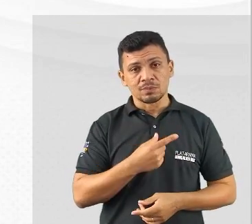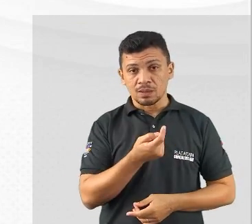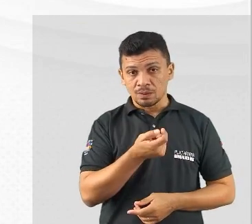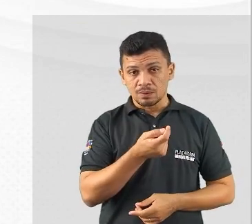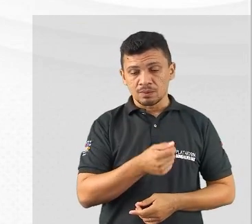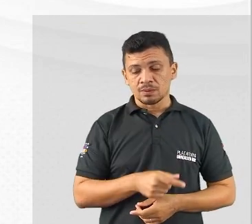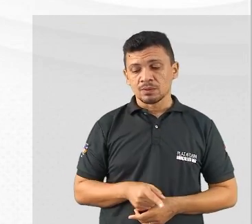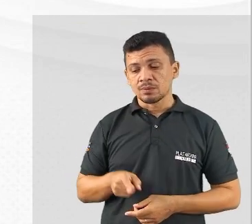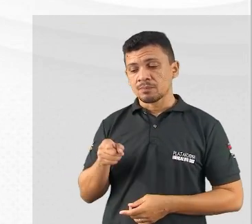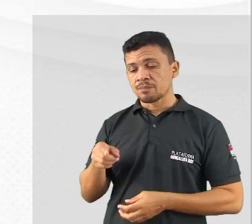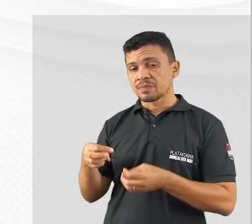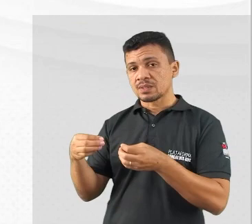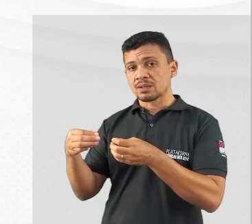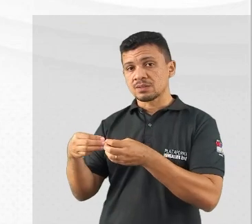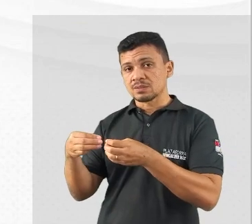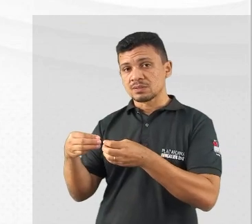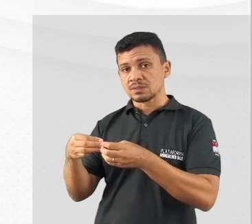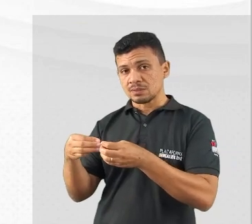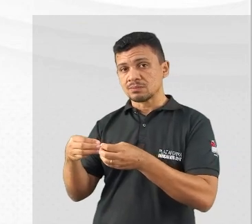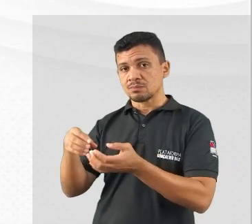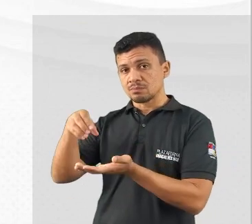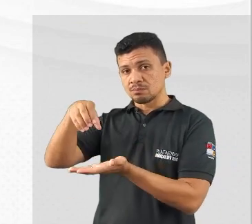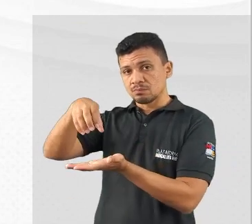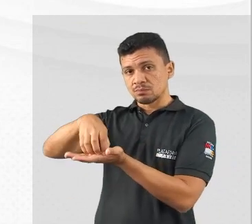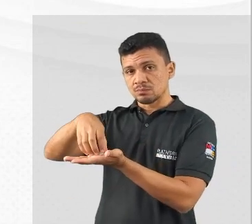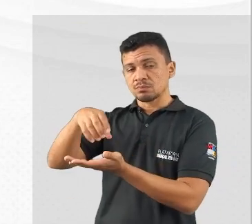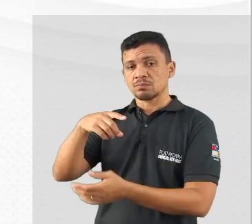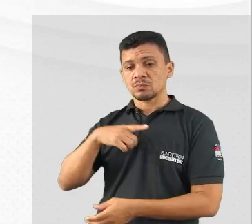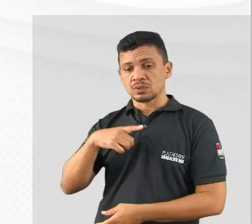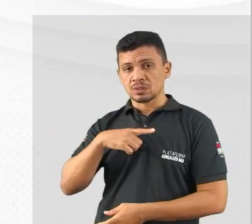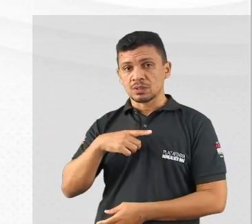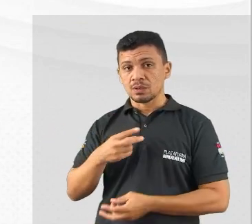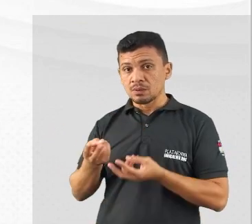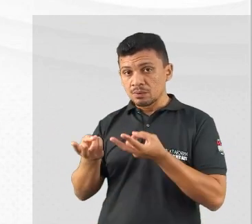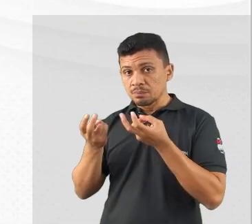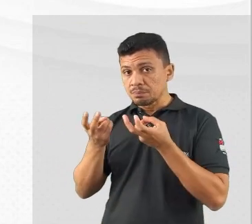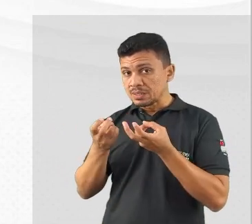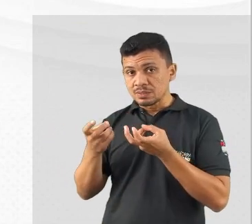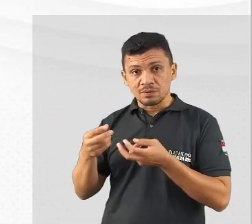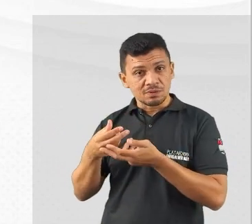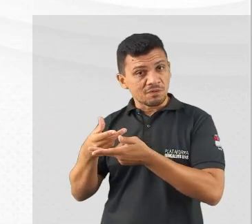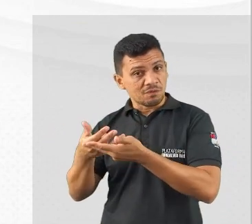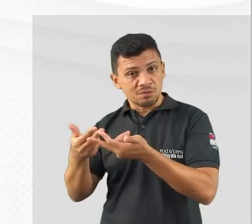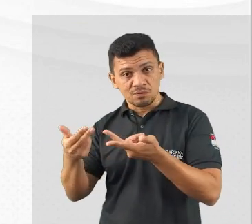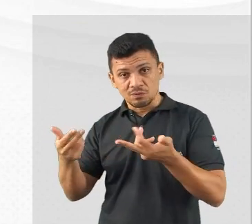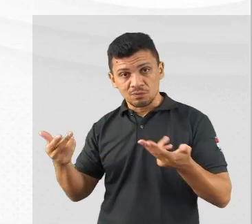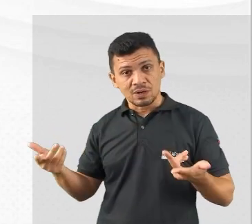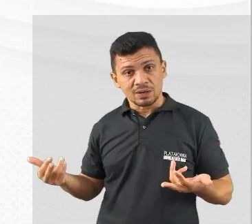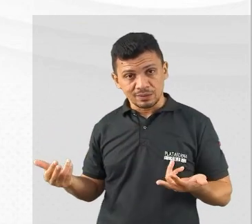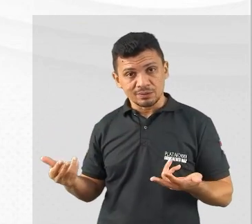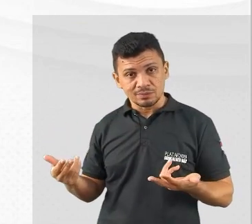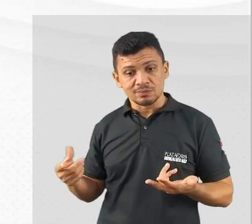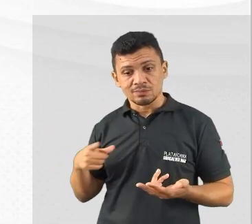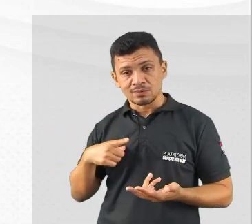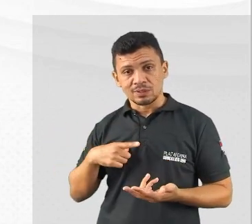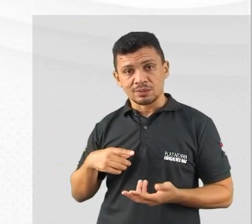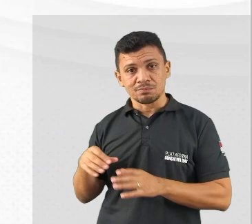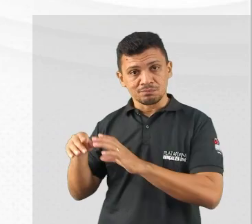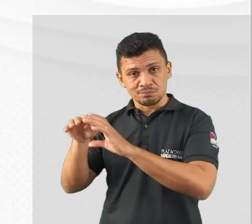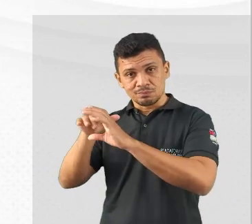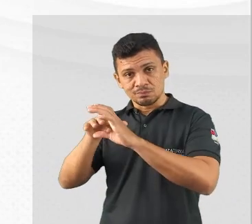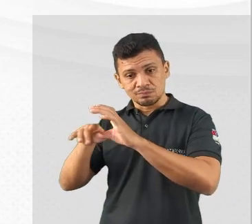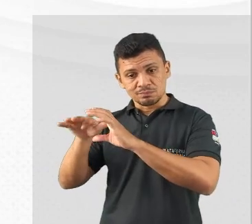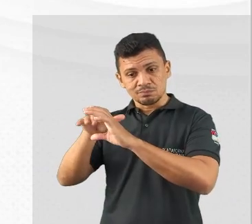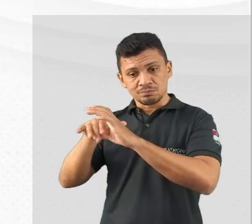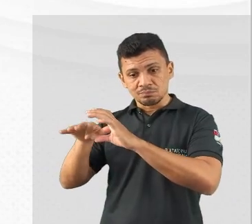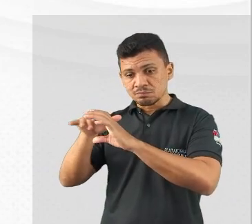células eucarióticas, nós temos um maior quantitativo de organelas citoplasmáticas, ó, como a gente pode ver aqui,